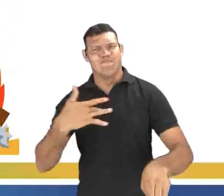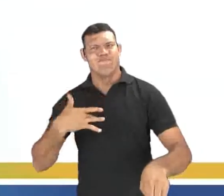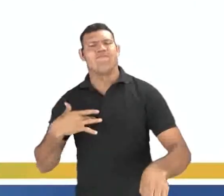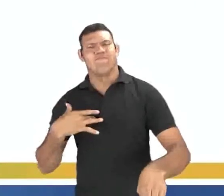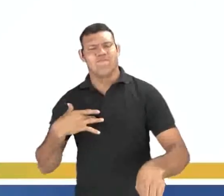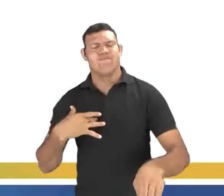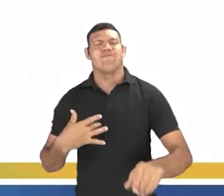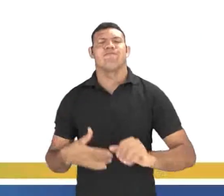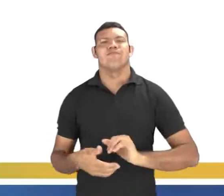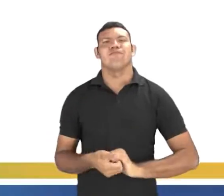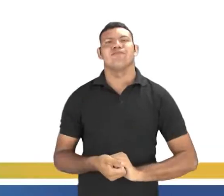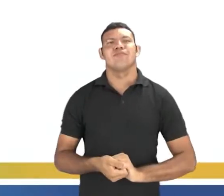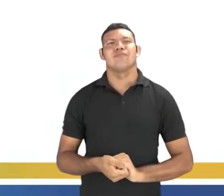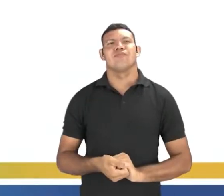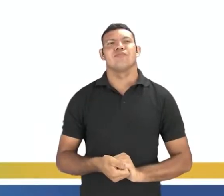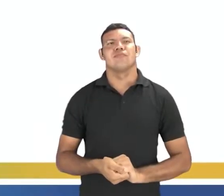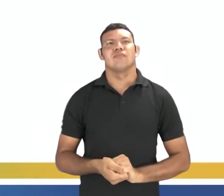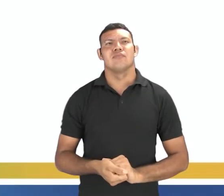saúde.